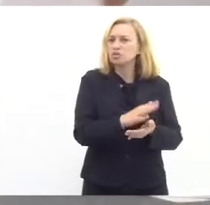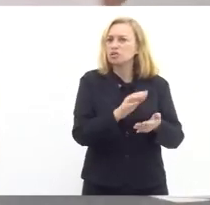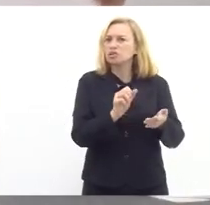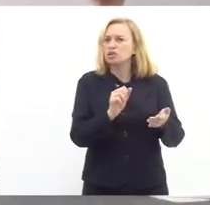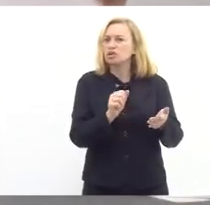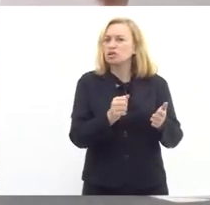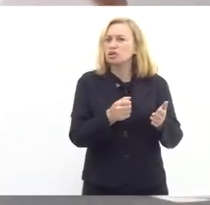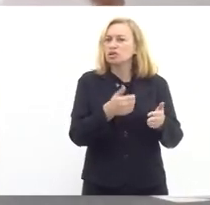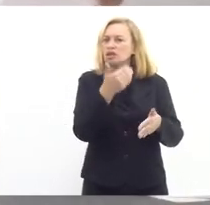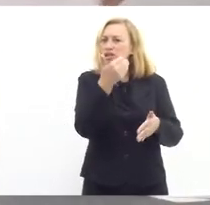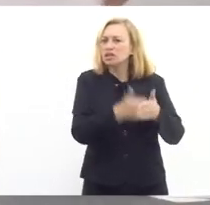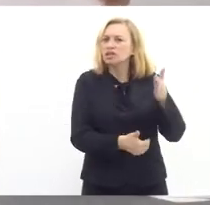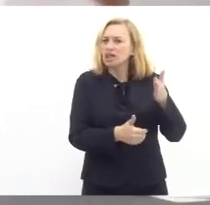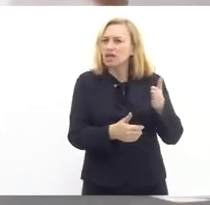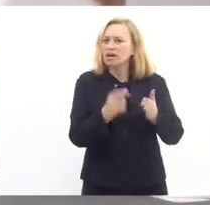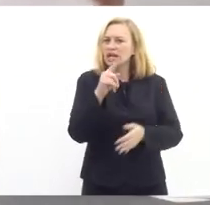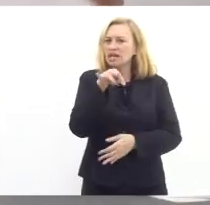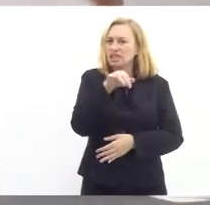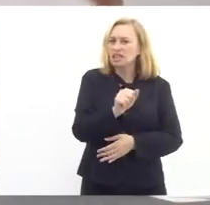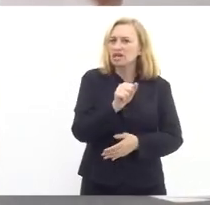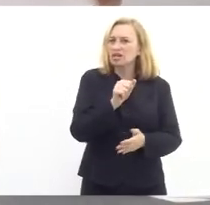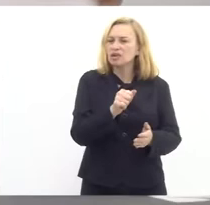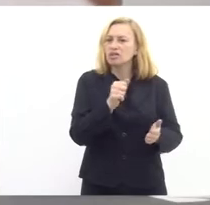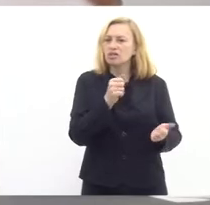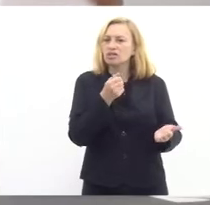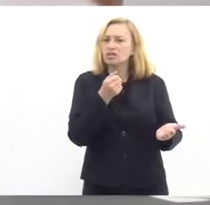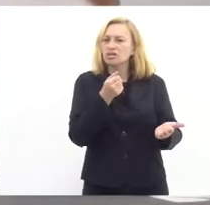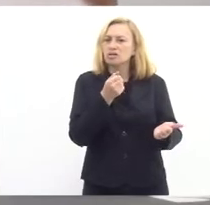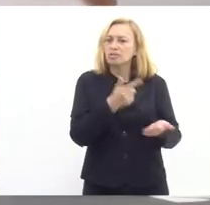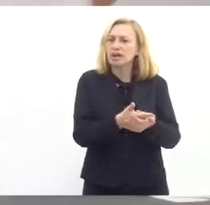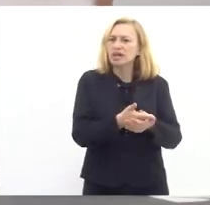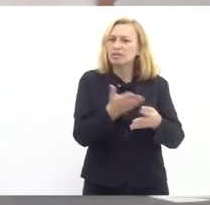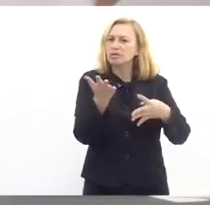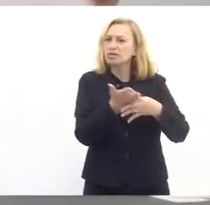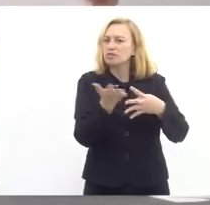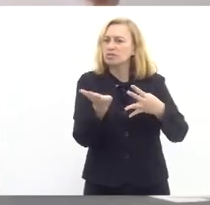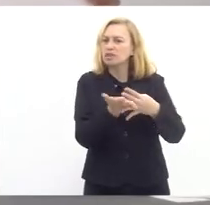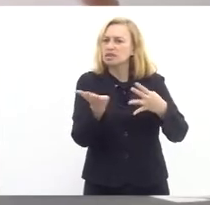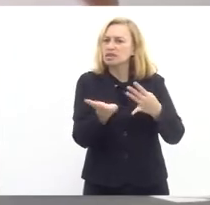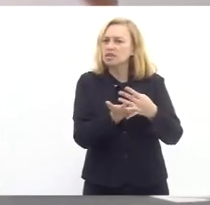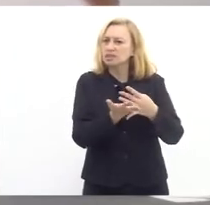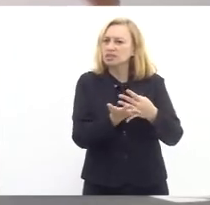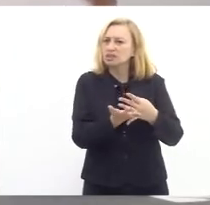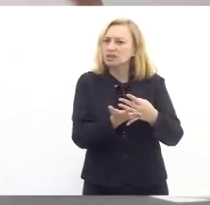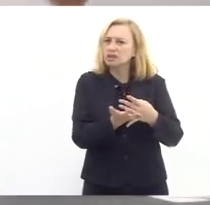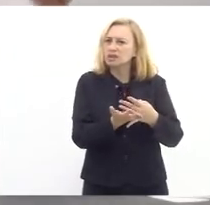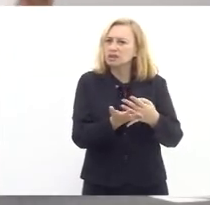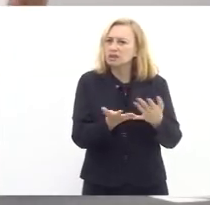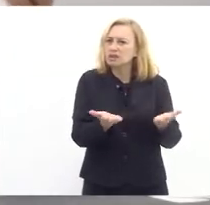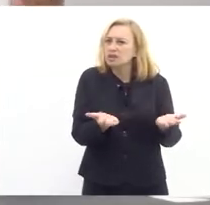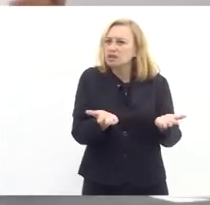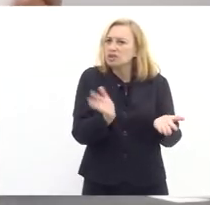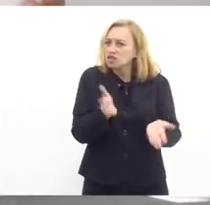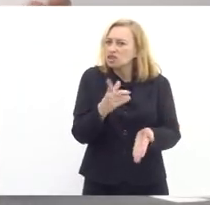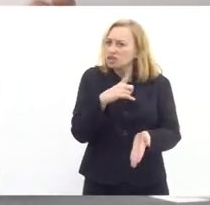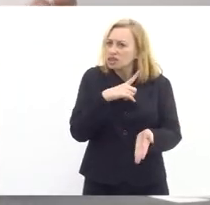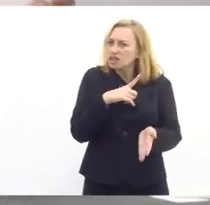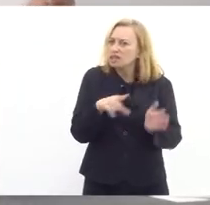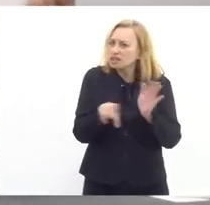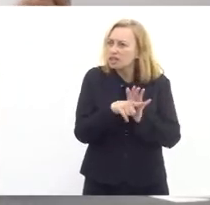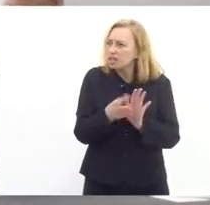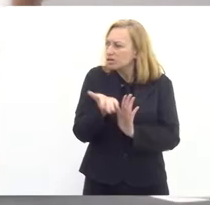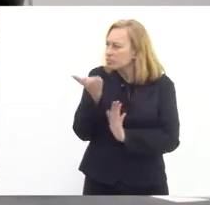escritos em dívida ativa e autorização para o pagamento e parcelamento de compensação com crédito. Já existe essa lei